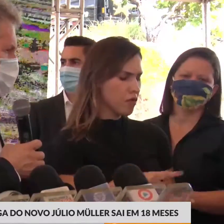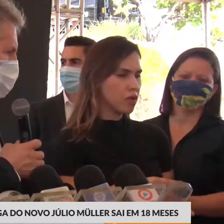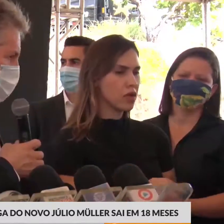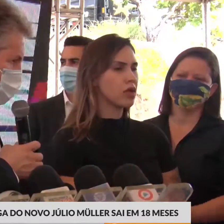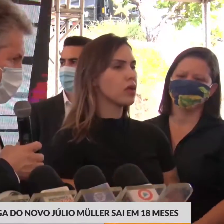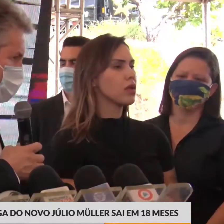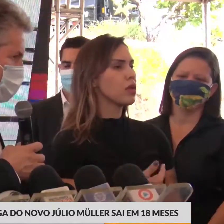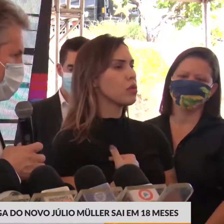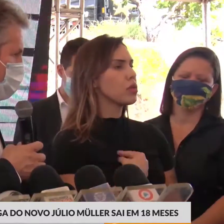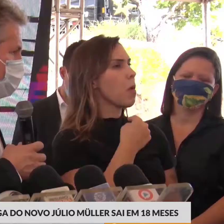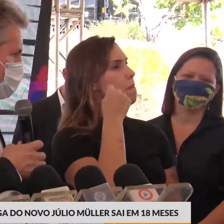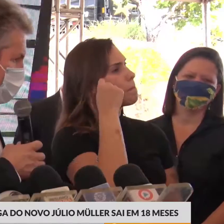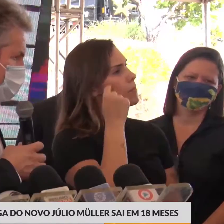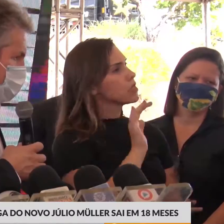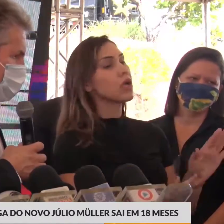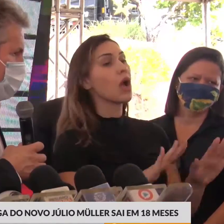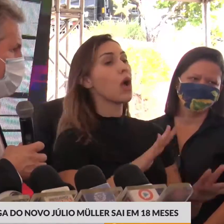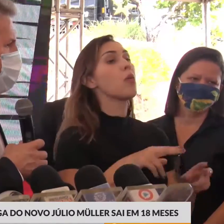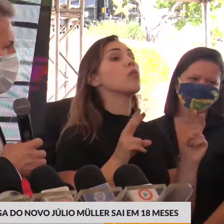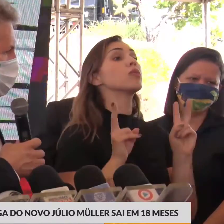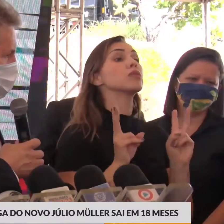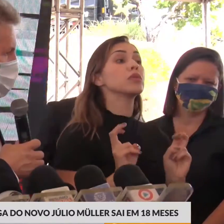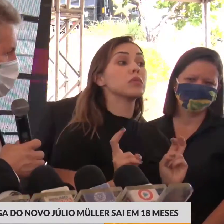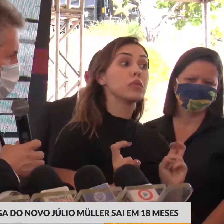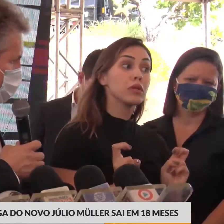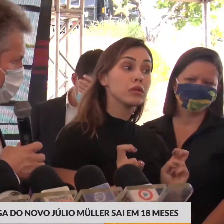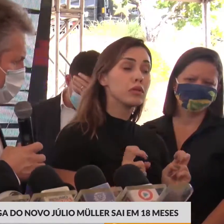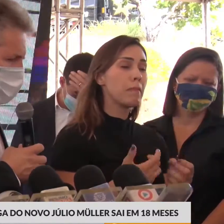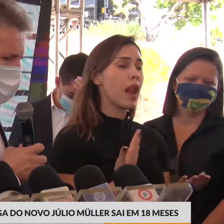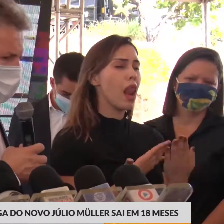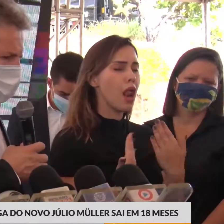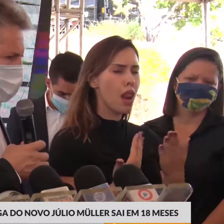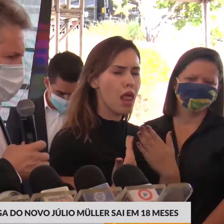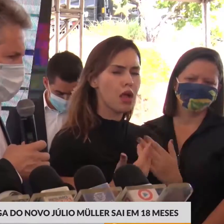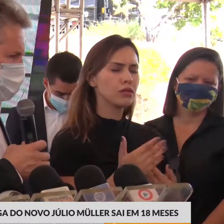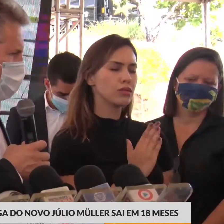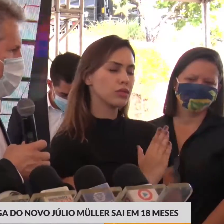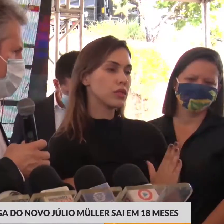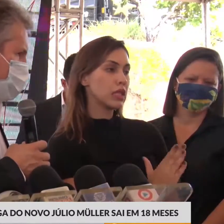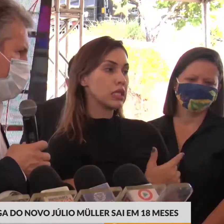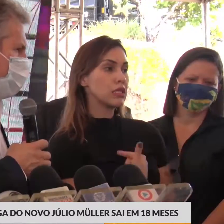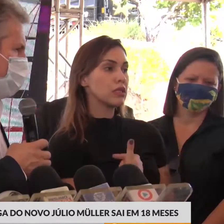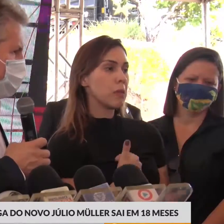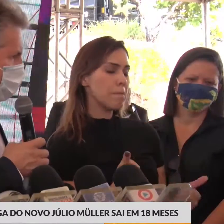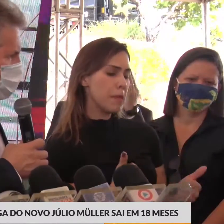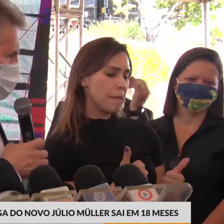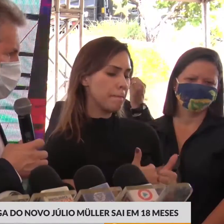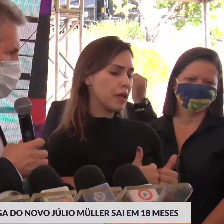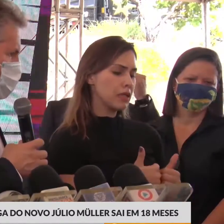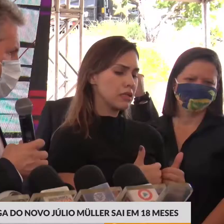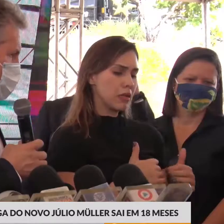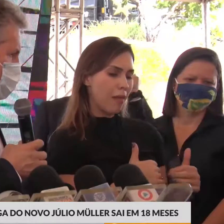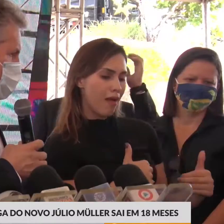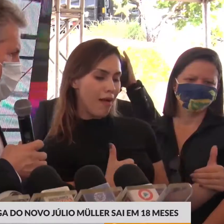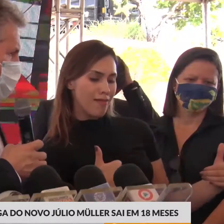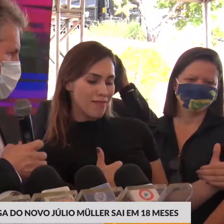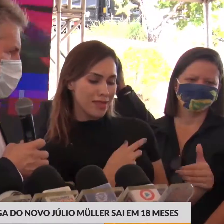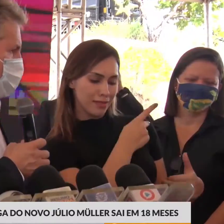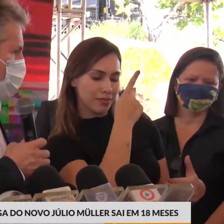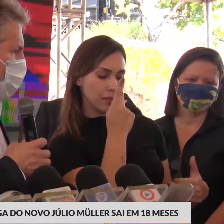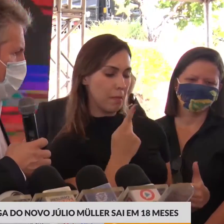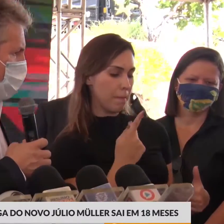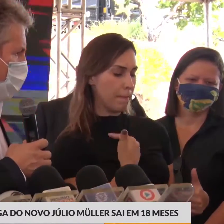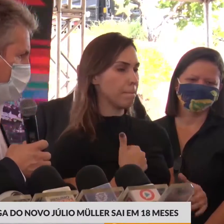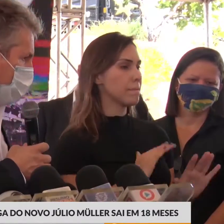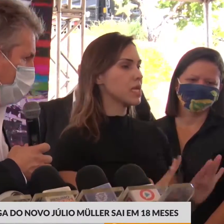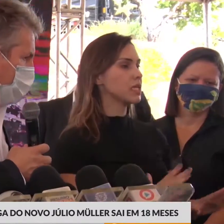claramente o que penso sobre alguns temas que foram amplamente debatidos, e isso me aproxima ou me afasta de algumas pessoas.